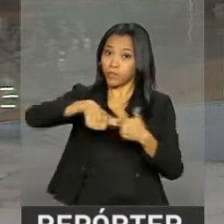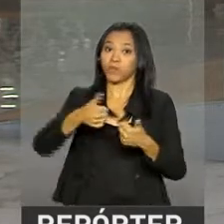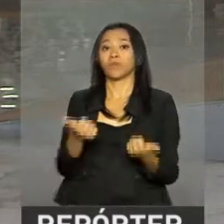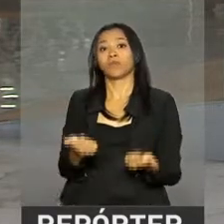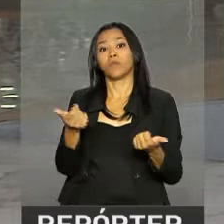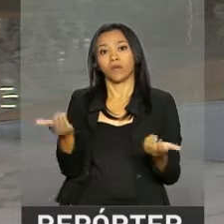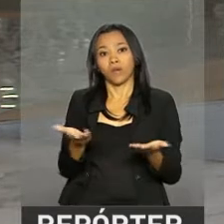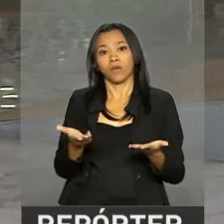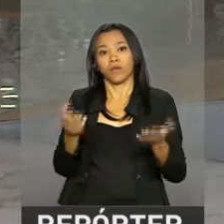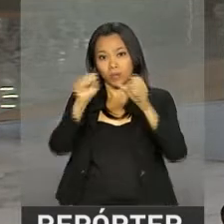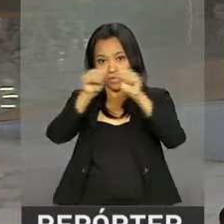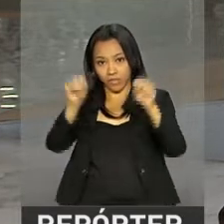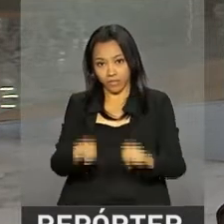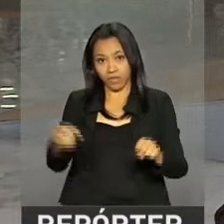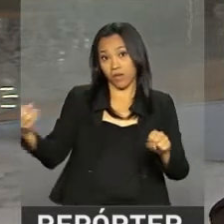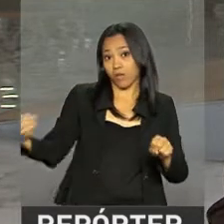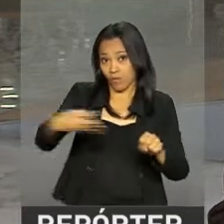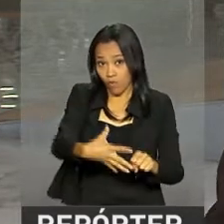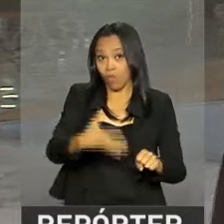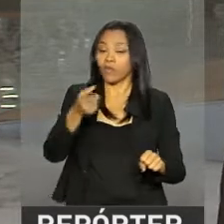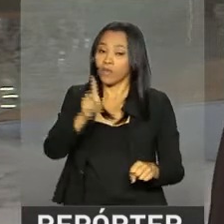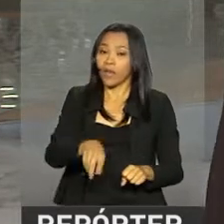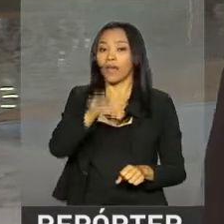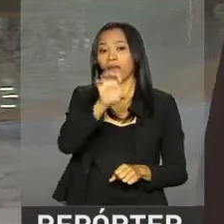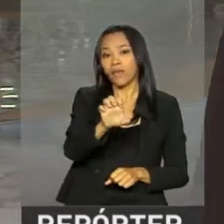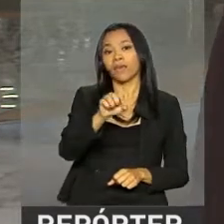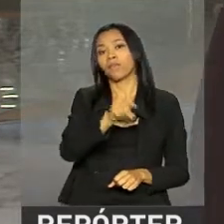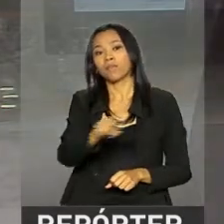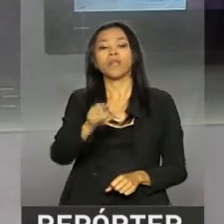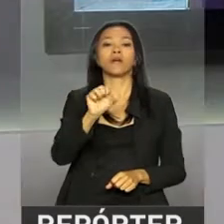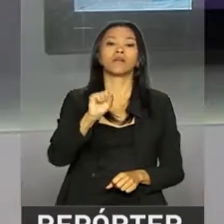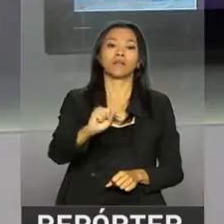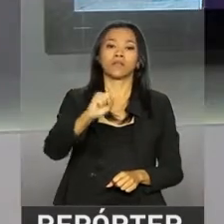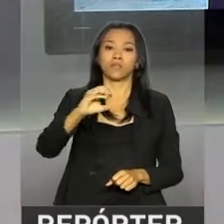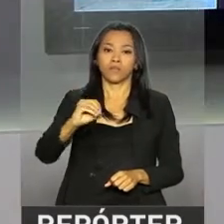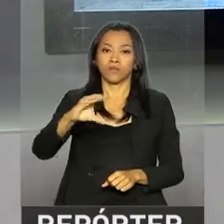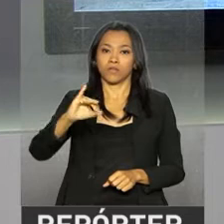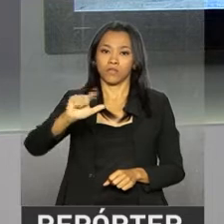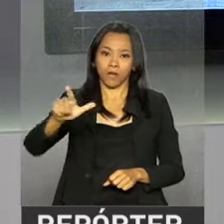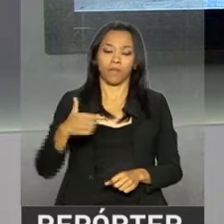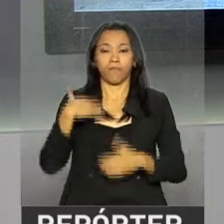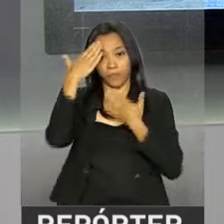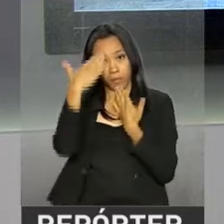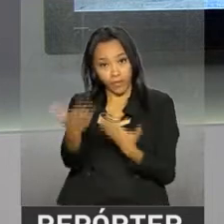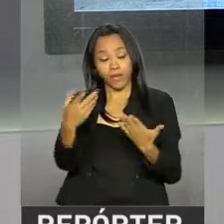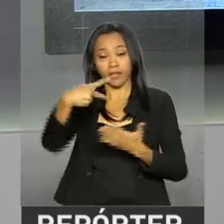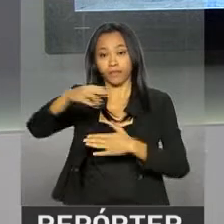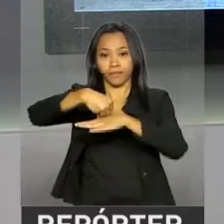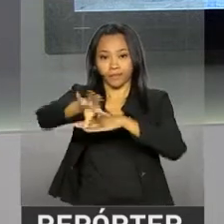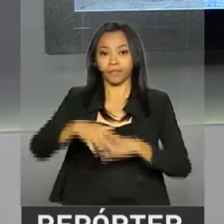entrando no ar aí um novo sistema, que é o sistema E-Social. Volto com você, Thaís. Muito obrigada, Mara, pelas